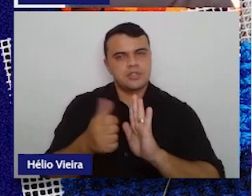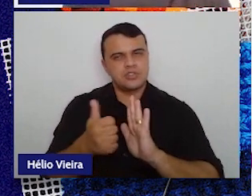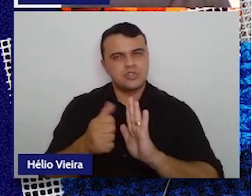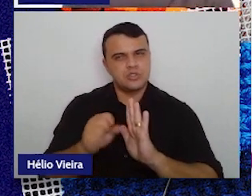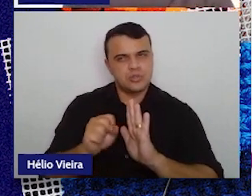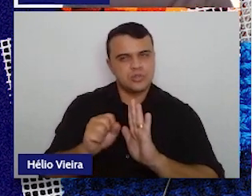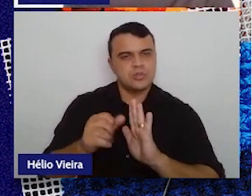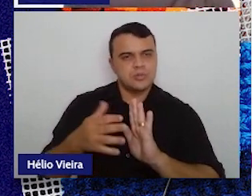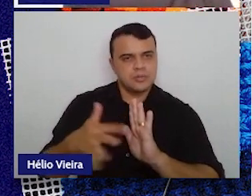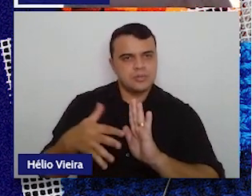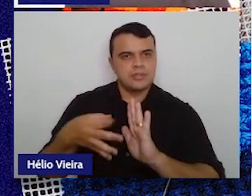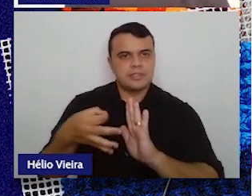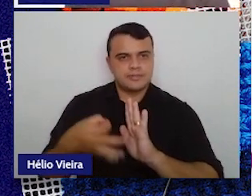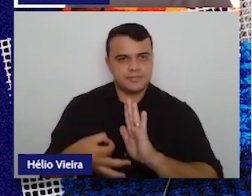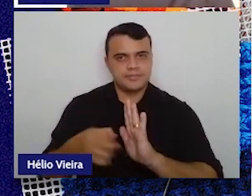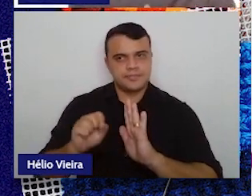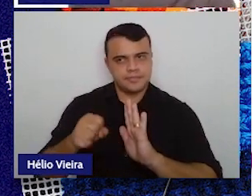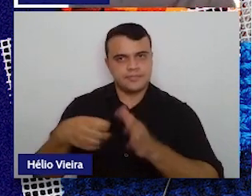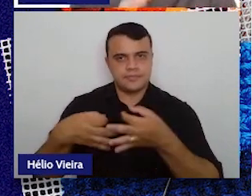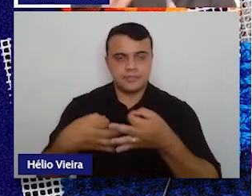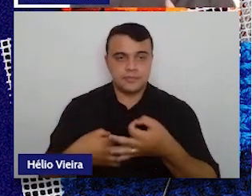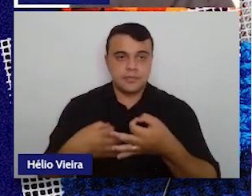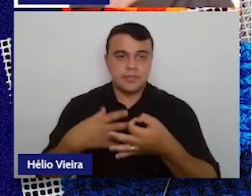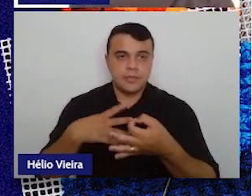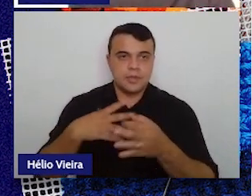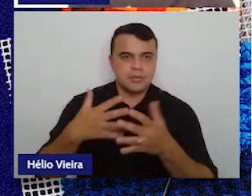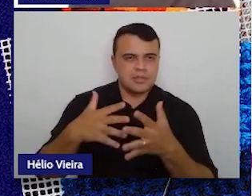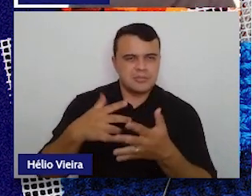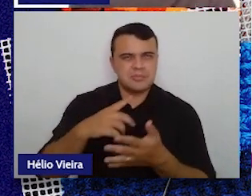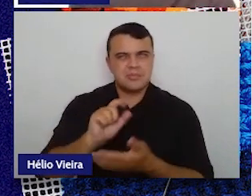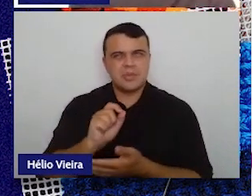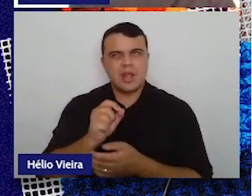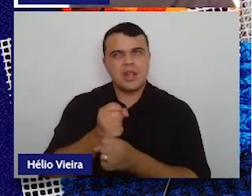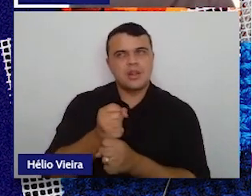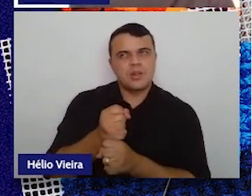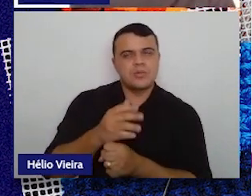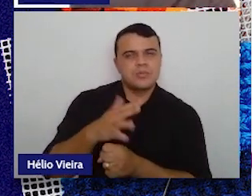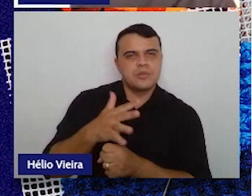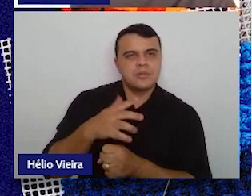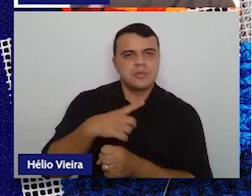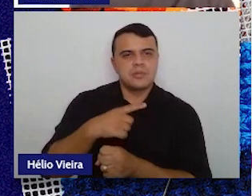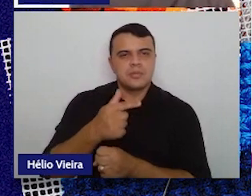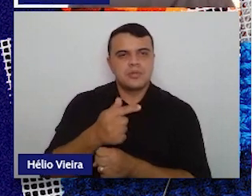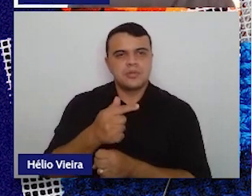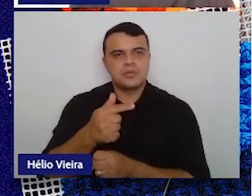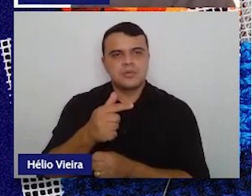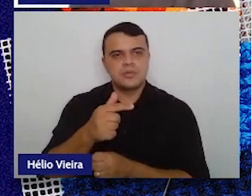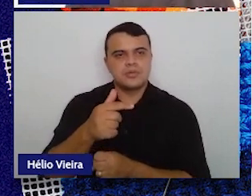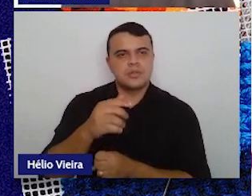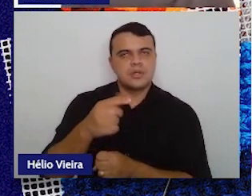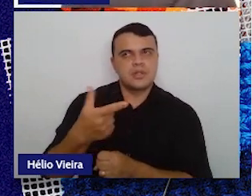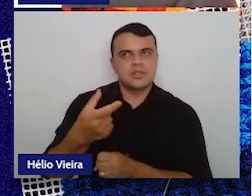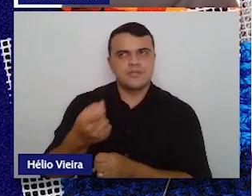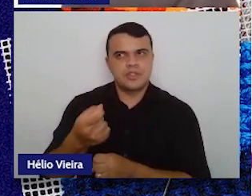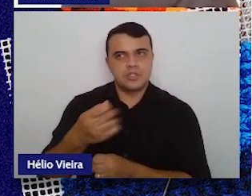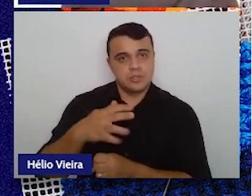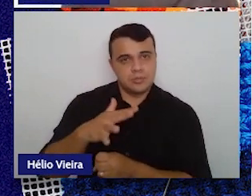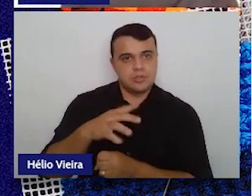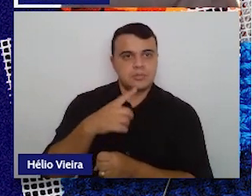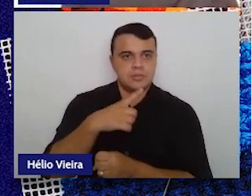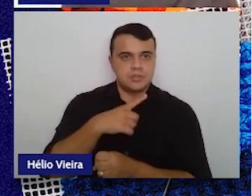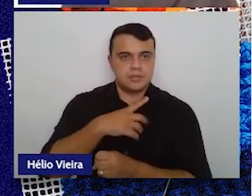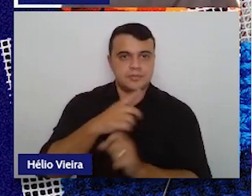no início do século XVIII, exatamente, por volta dos anos de 1720 e tal,